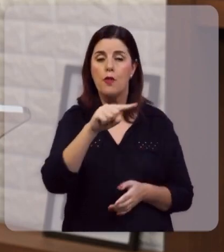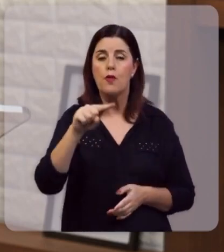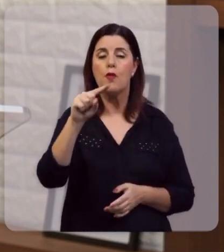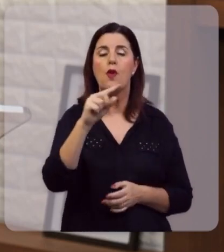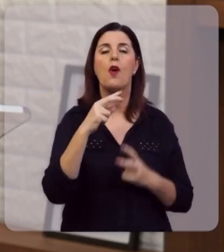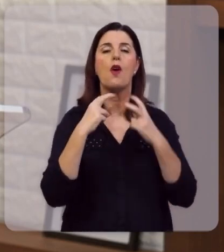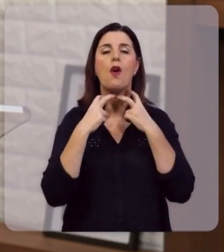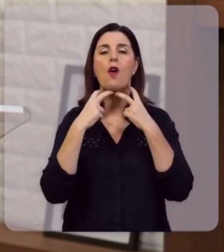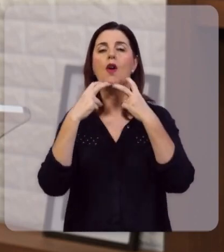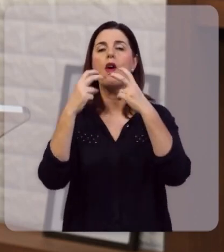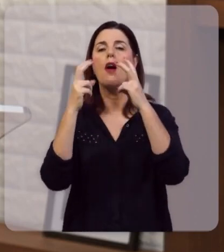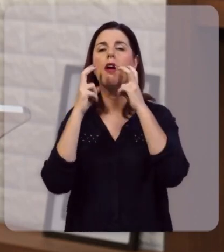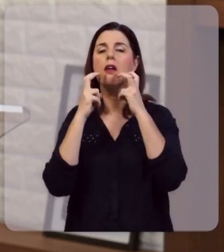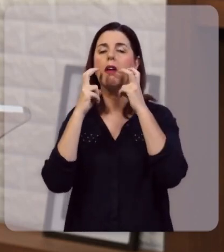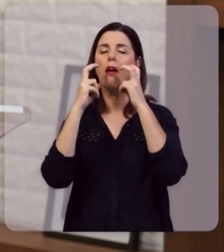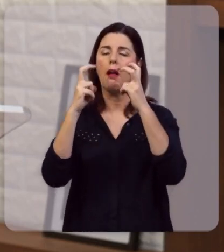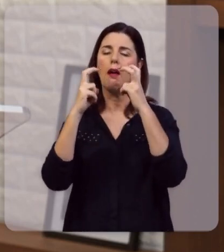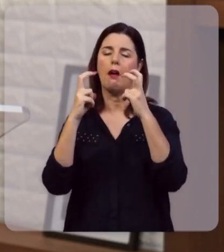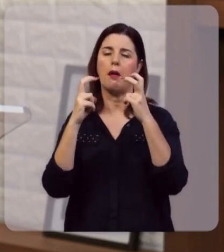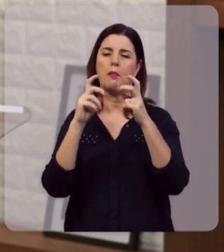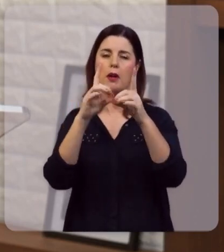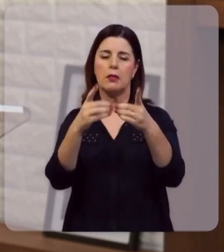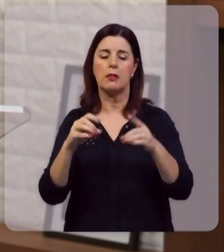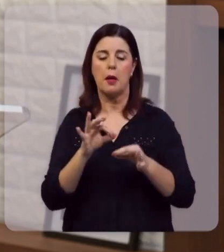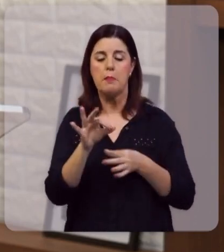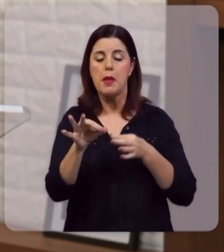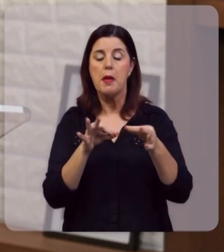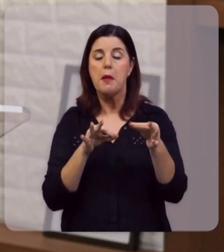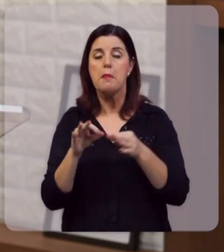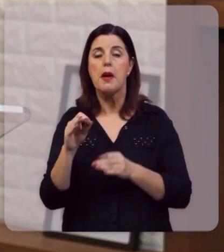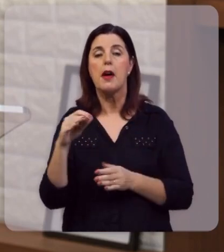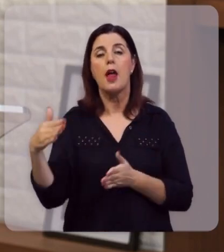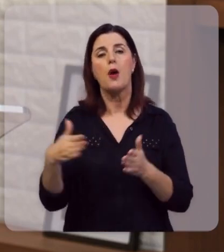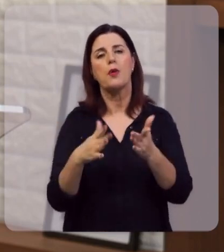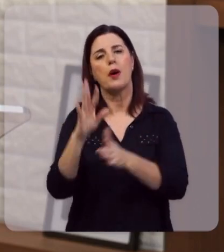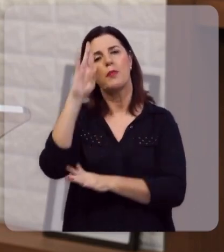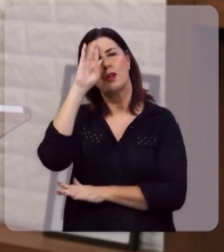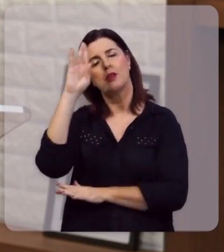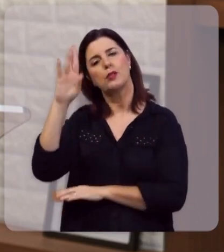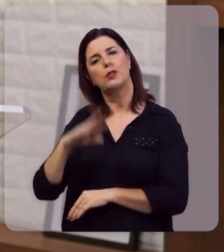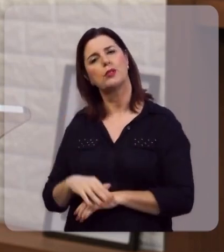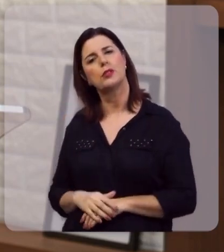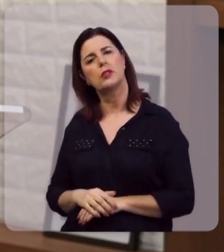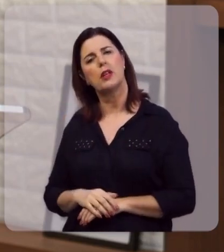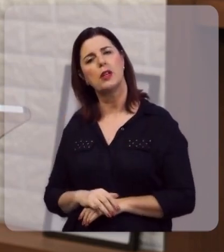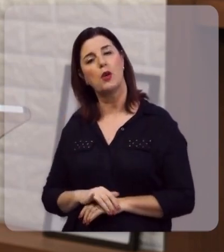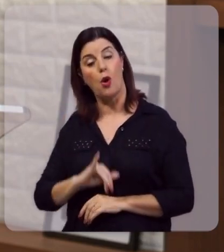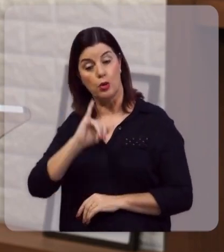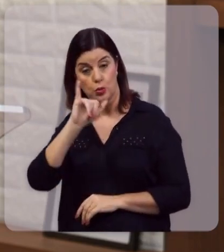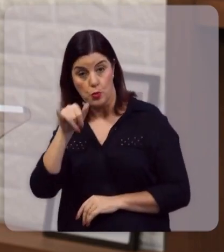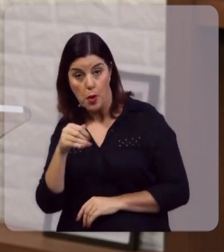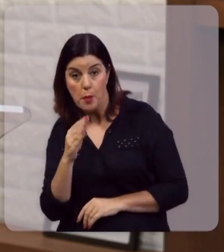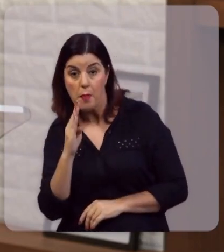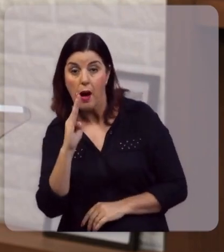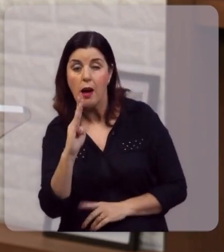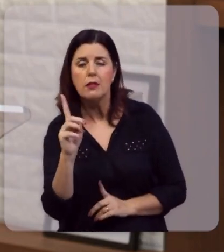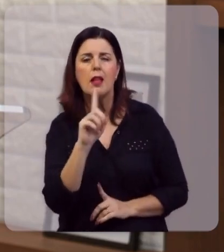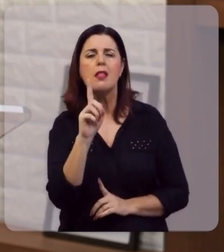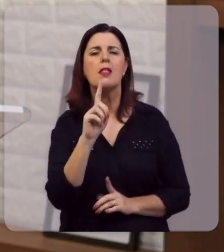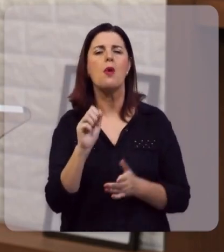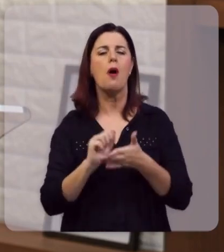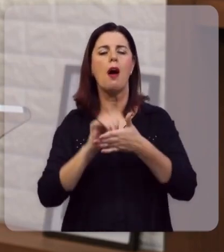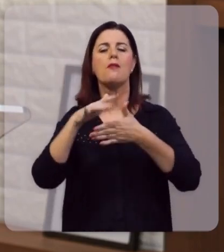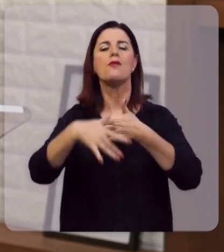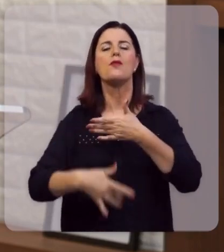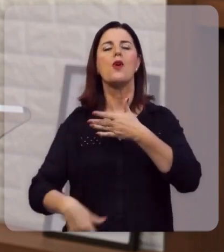do que clama no deserto, preparai o caminho do Senhor. Em outras palavras, João Batista não é a